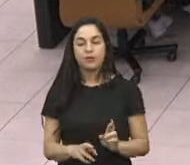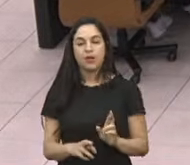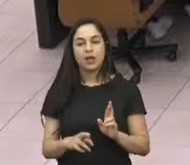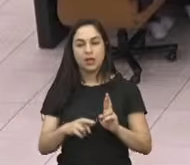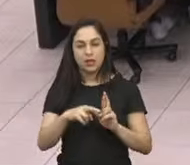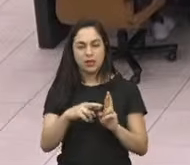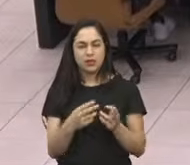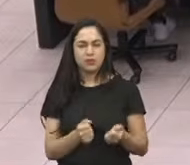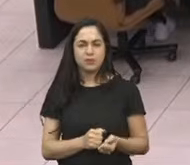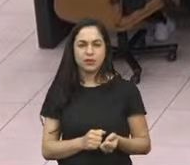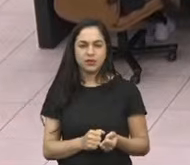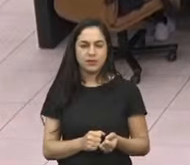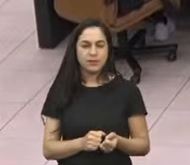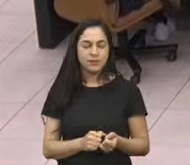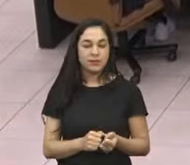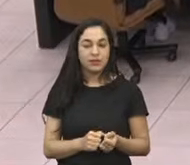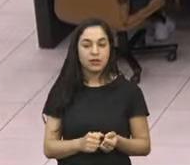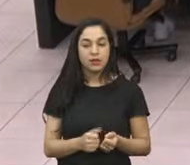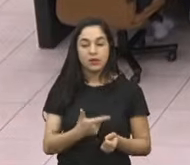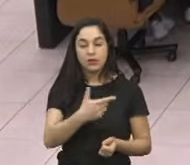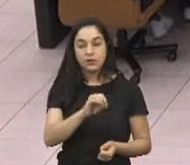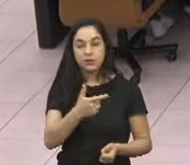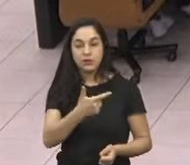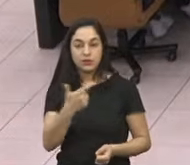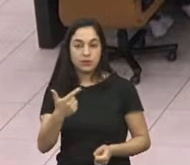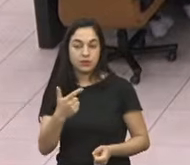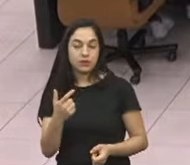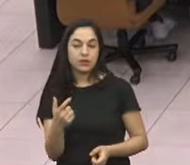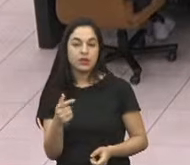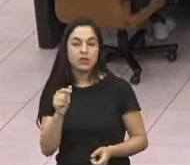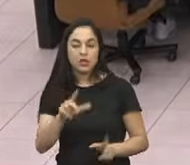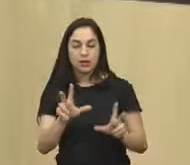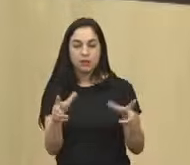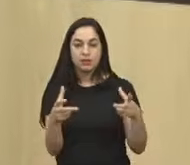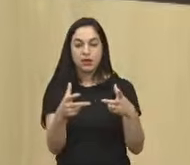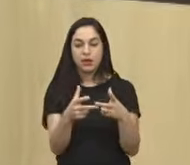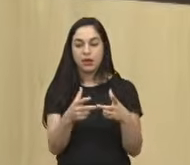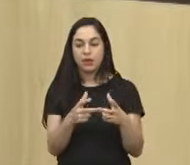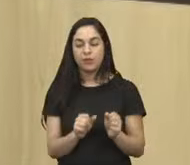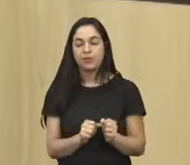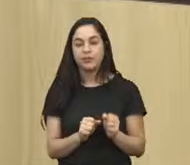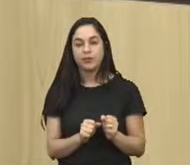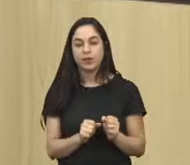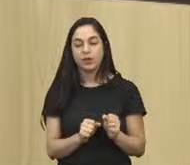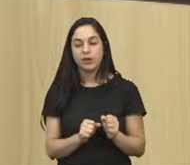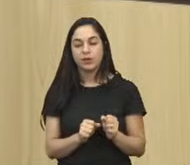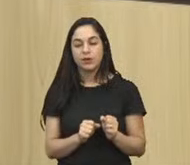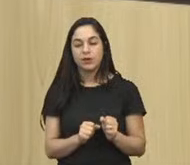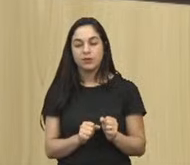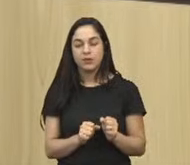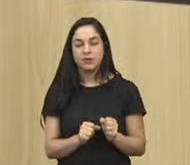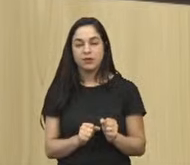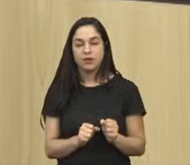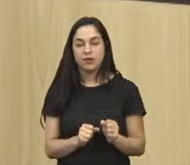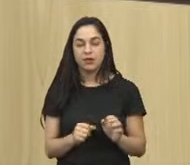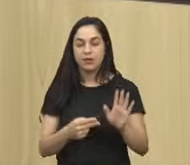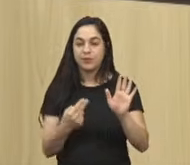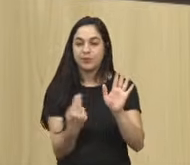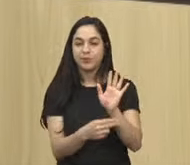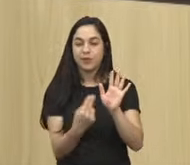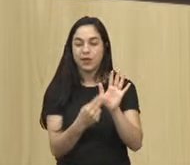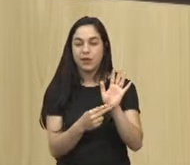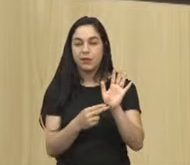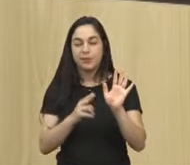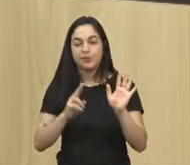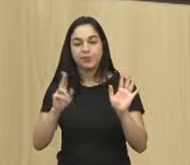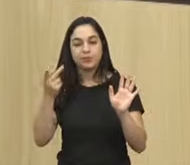745, 2022, regimento interno da Câmara Municipal de Jacareí, nos termos que especifica. Autoria: vereadores Paulinho